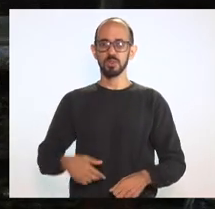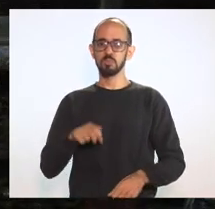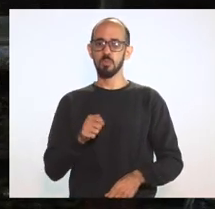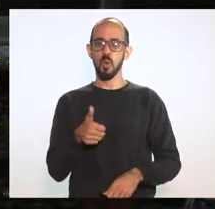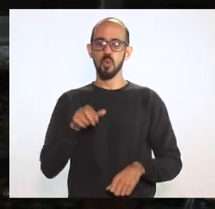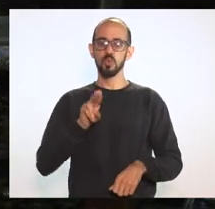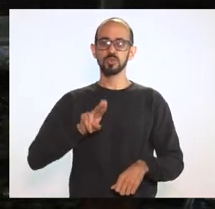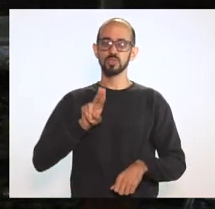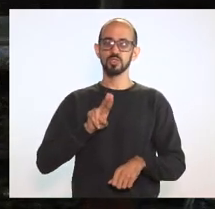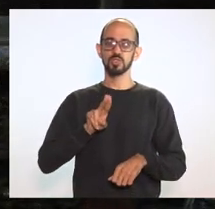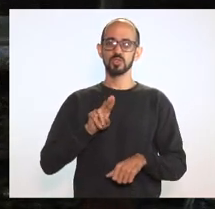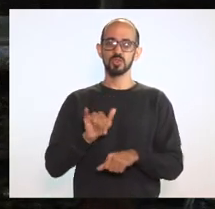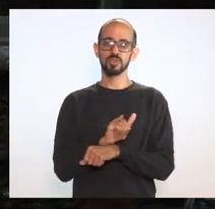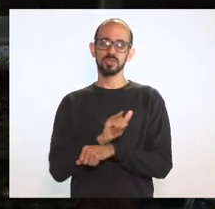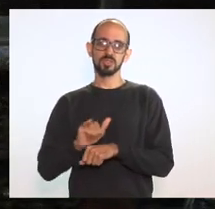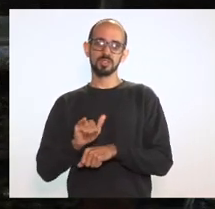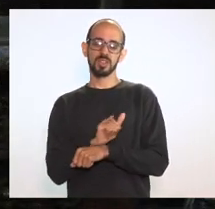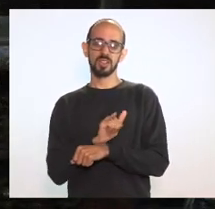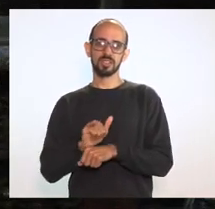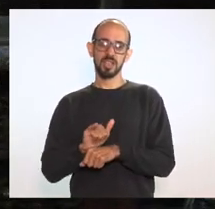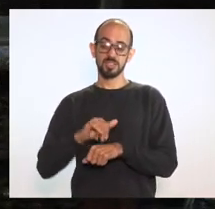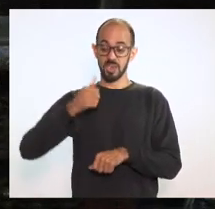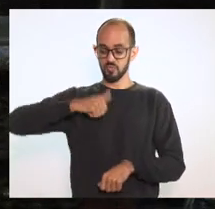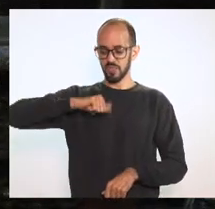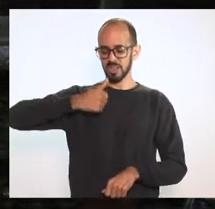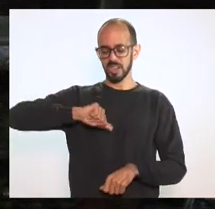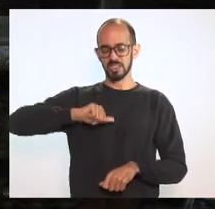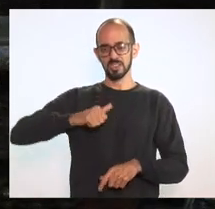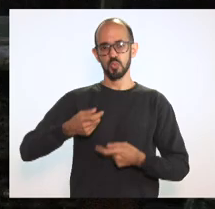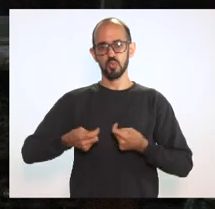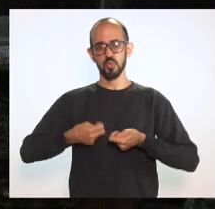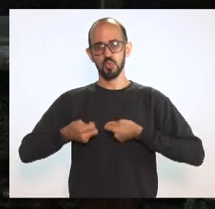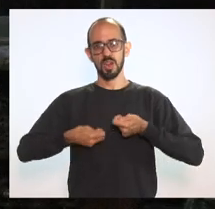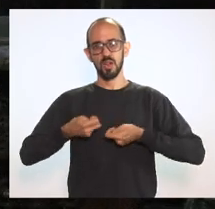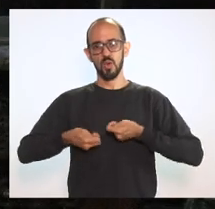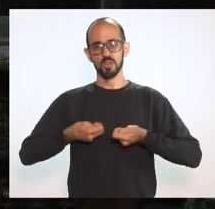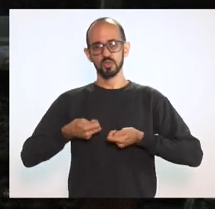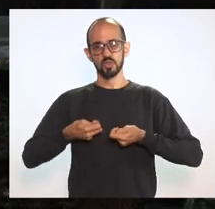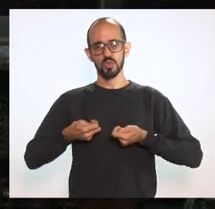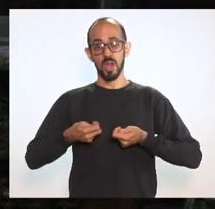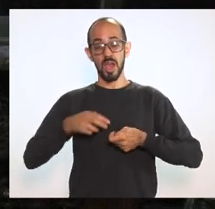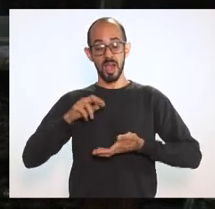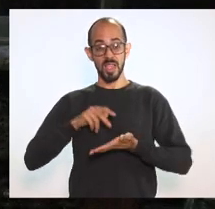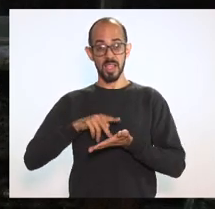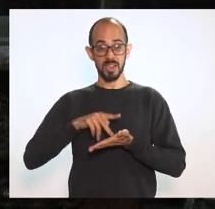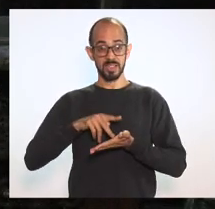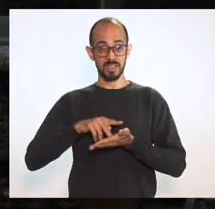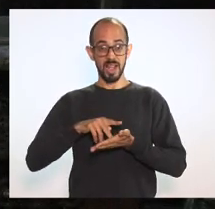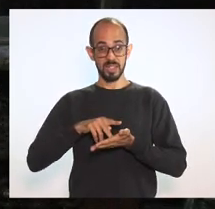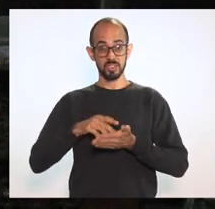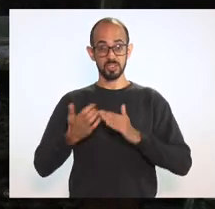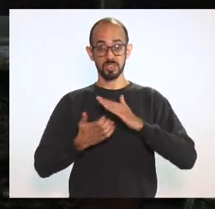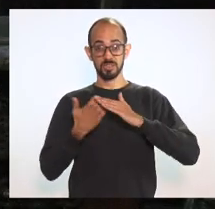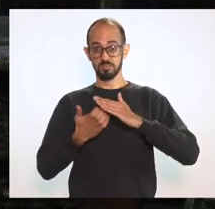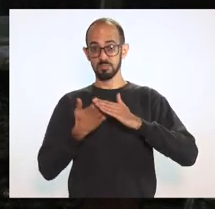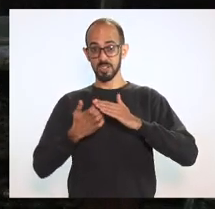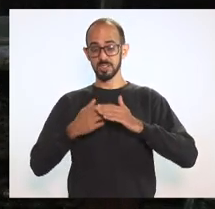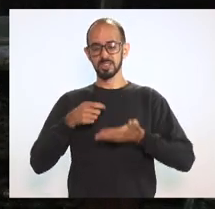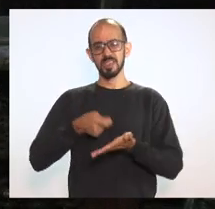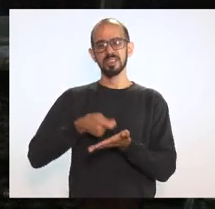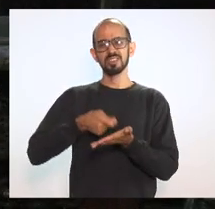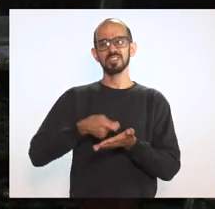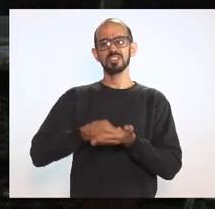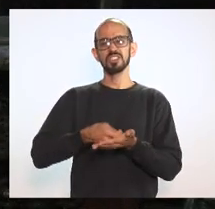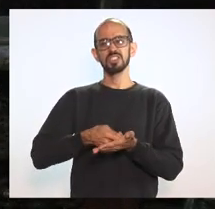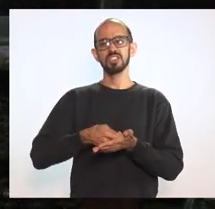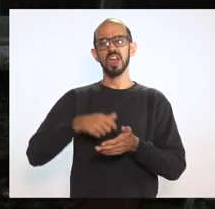de autoavaliação, de análise do negócio. A realidade empresarial exige repensar o futuro, fomentar